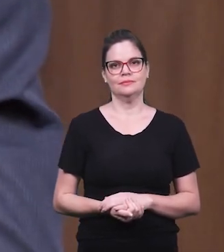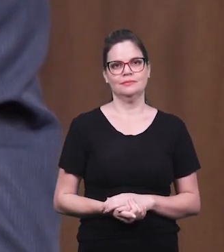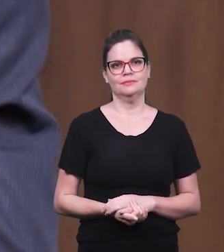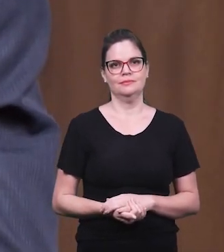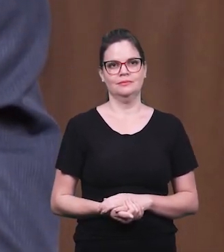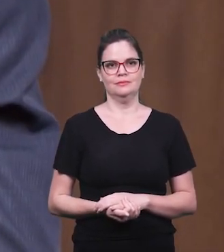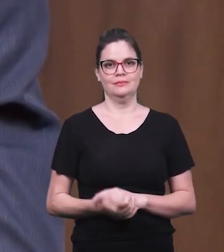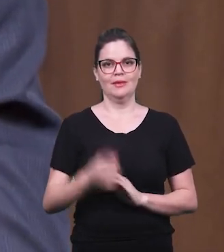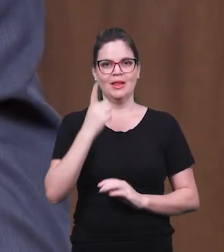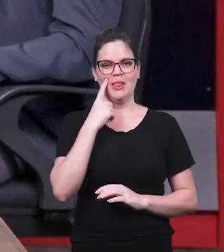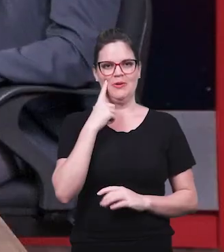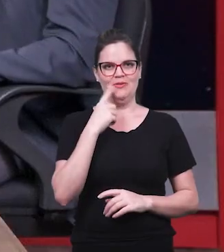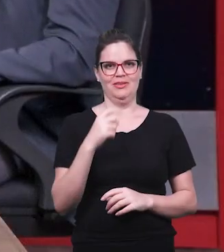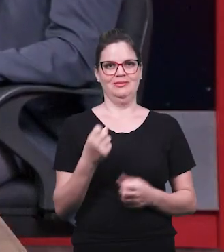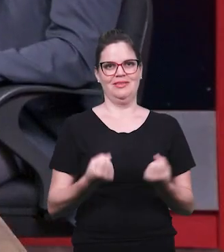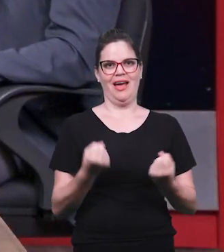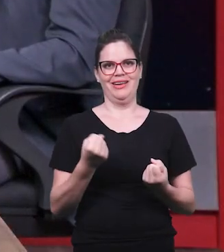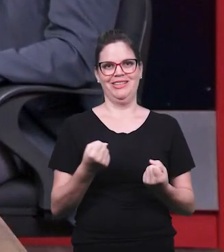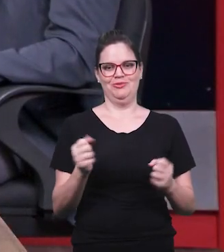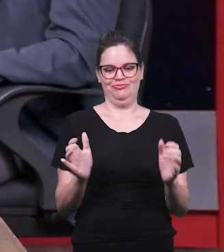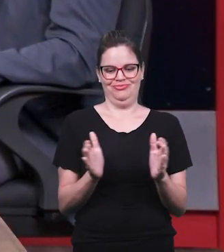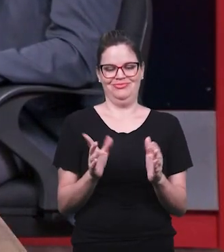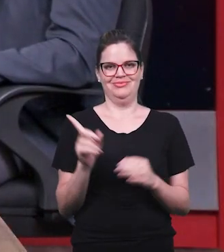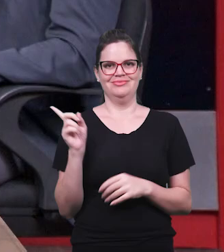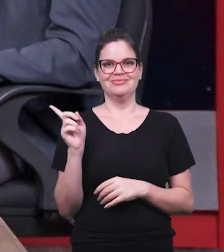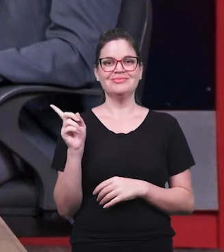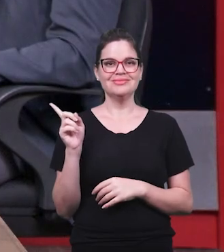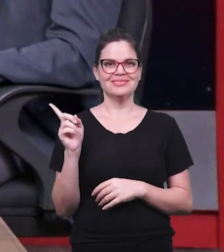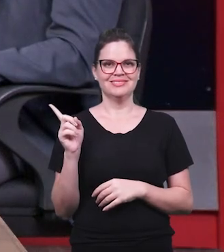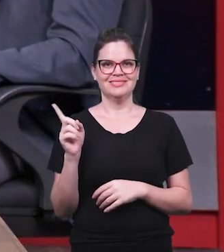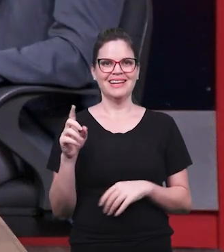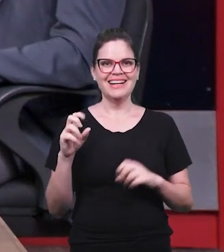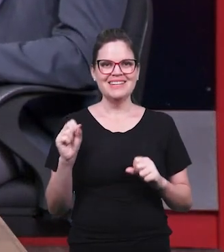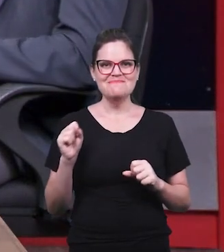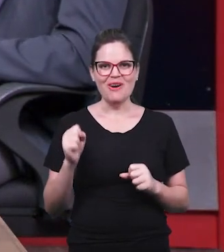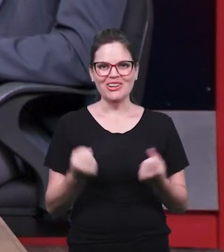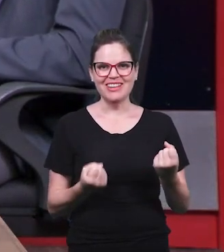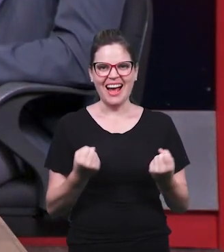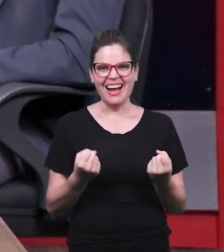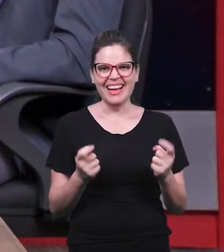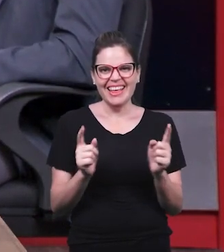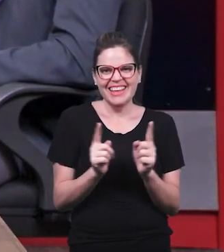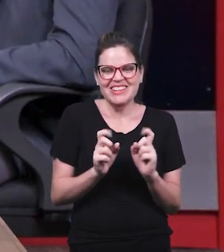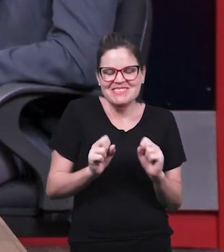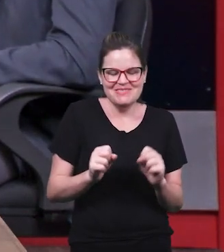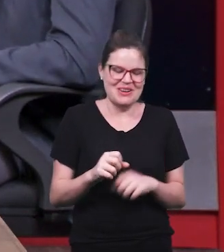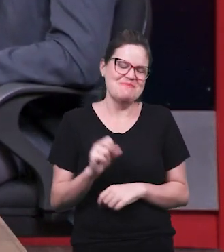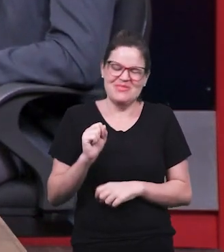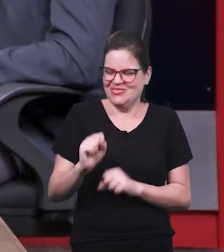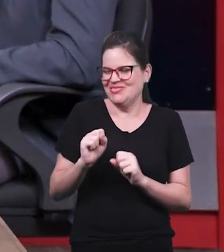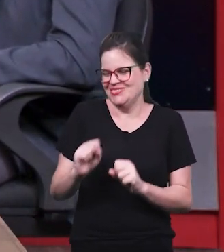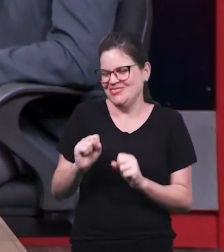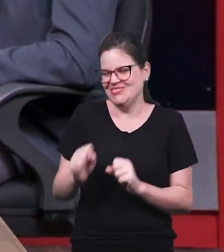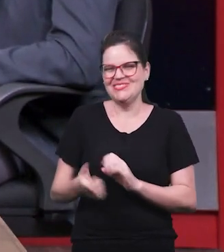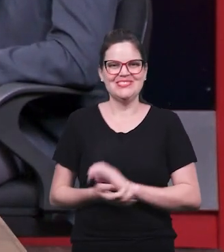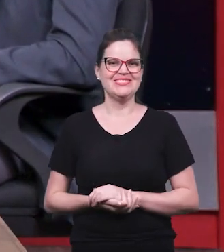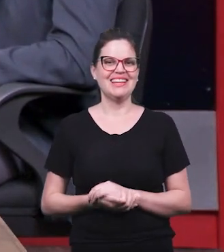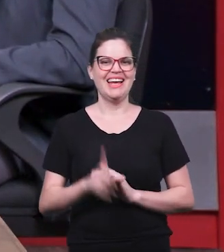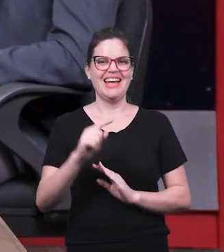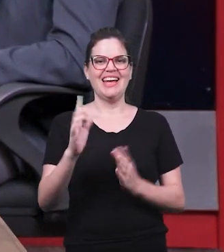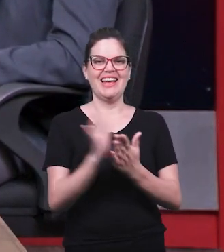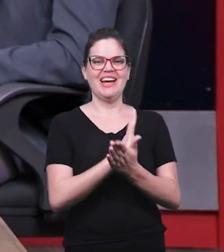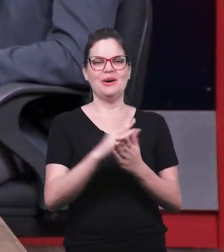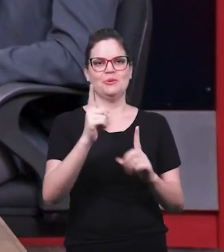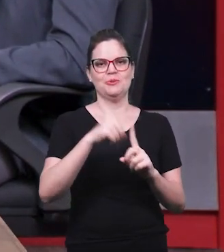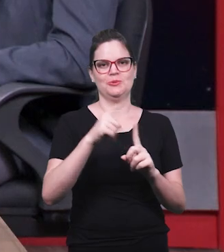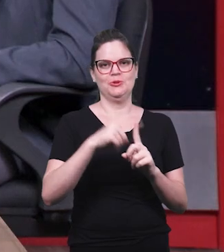Esses carrinhos, né? Eu não posso chamar de carrinho, Pode, né? não tem problema não. Esses aqui são alguns modelos que a